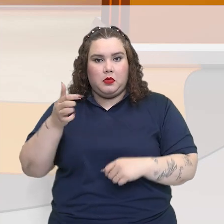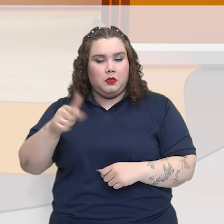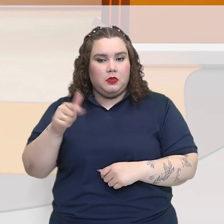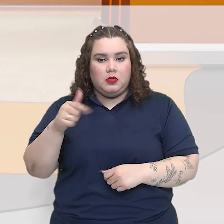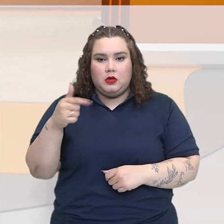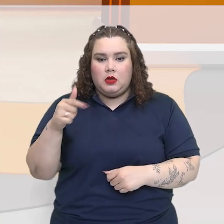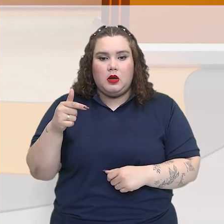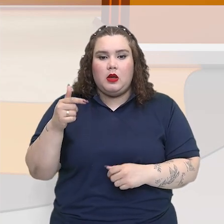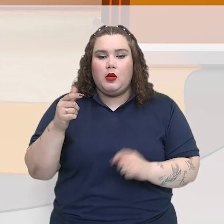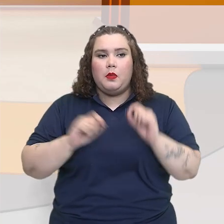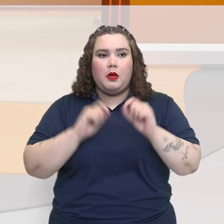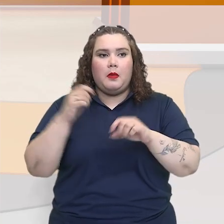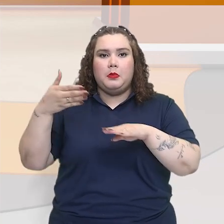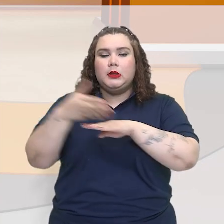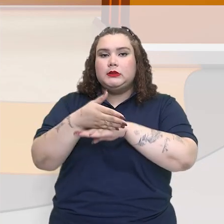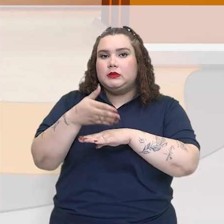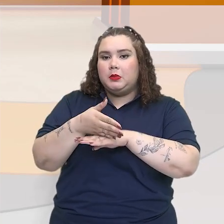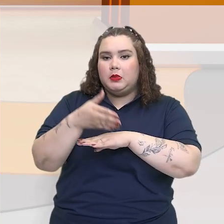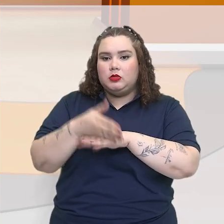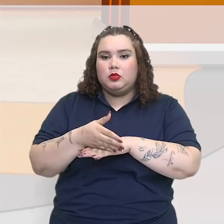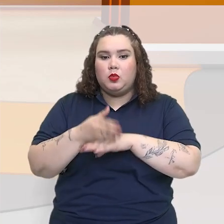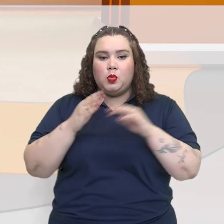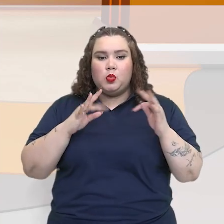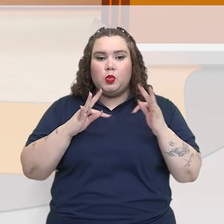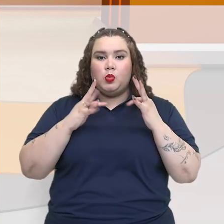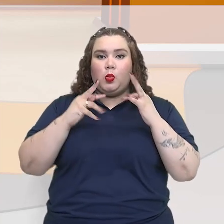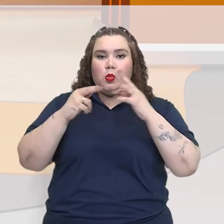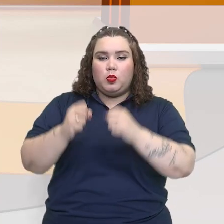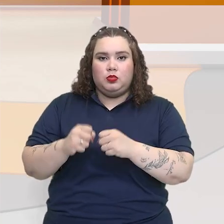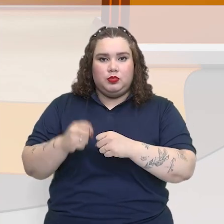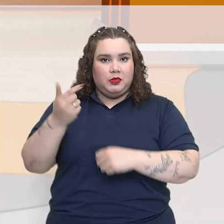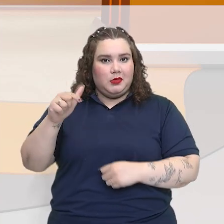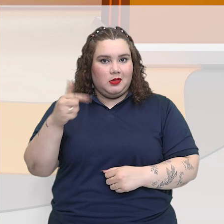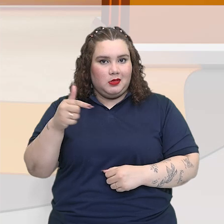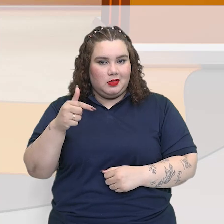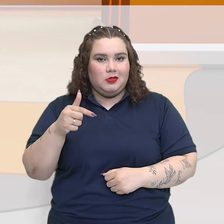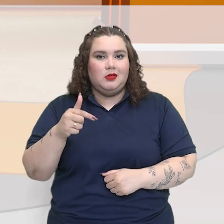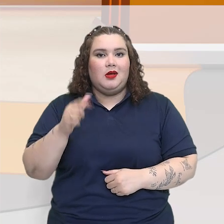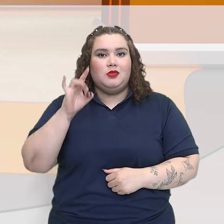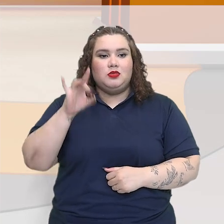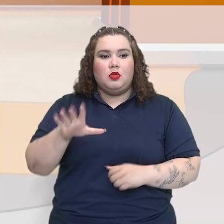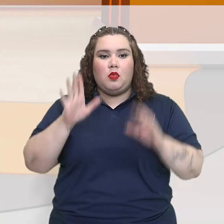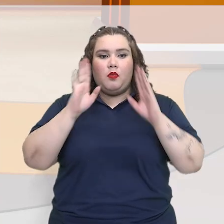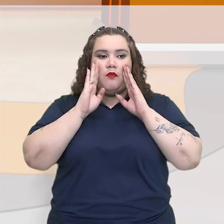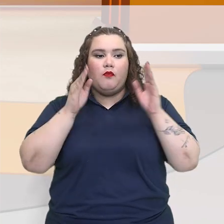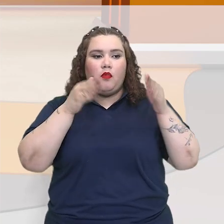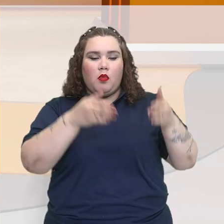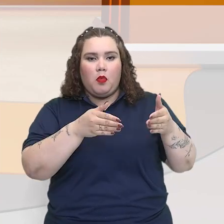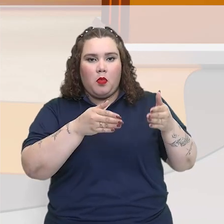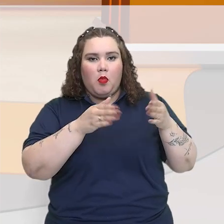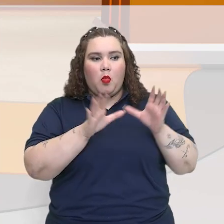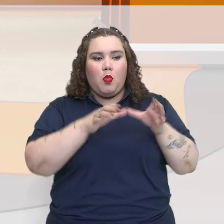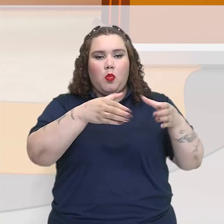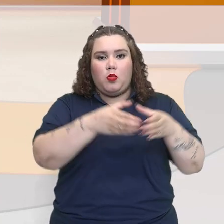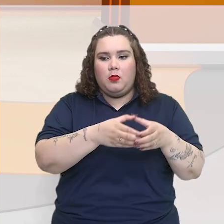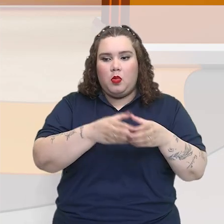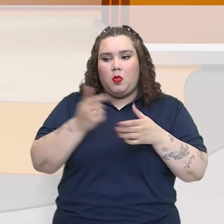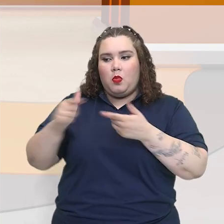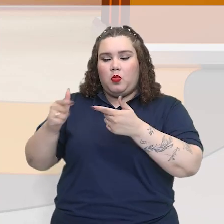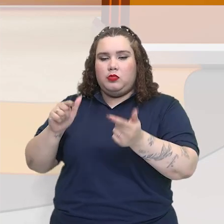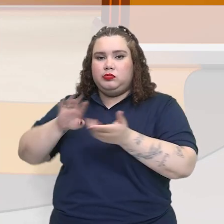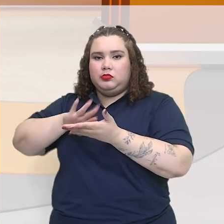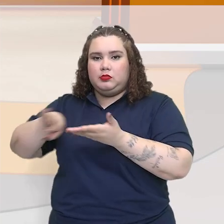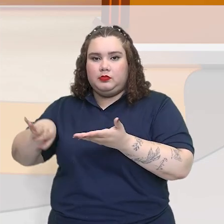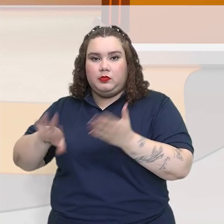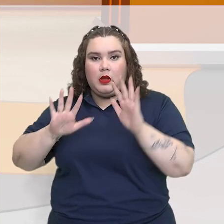uma participação, né, de um todo, muito pelo contrário, ela era exclusora. Enquanto que a